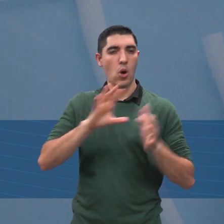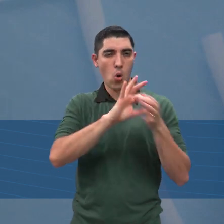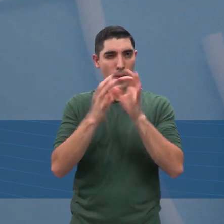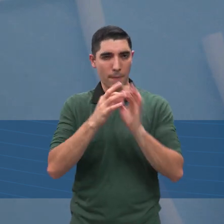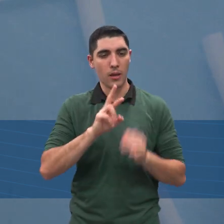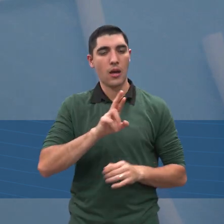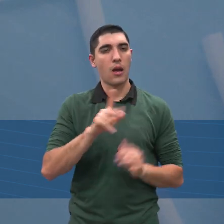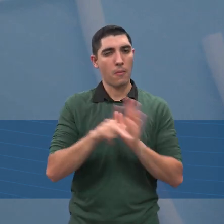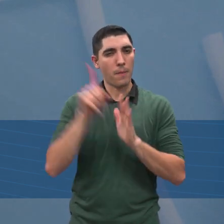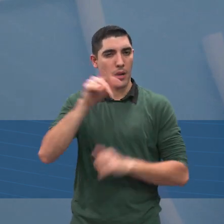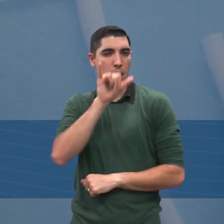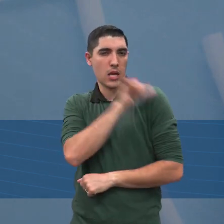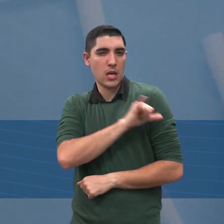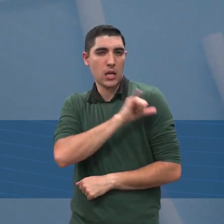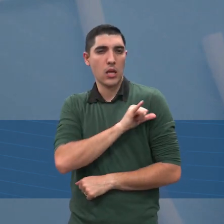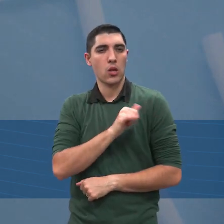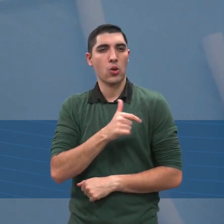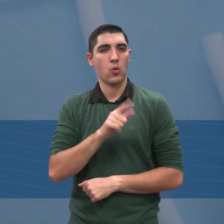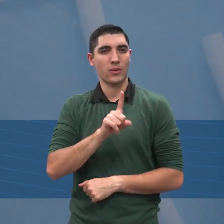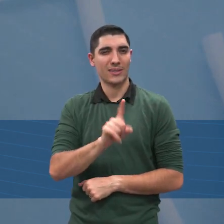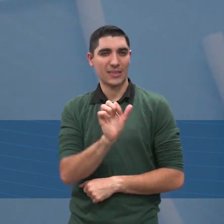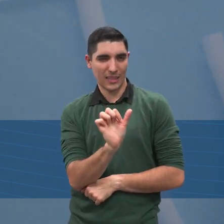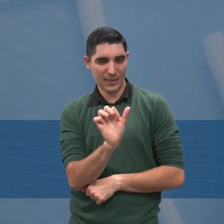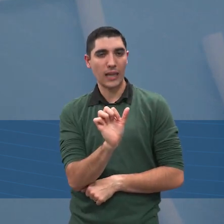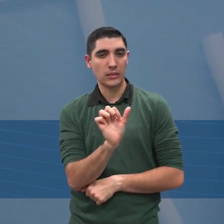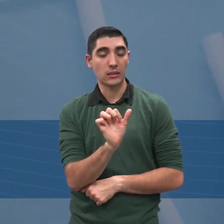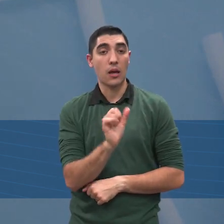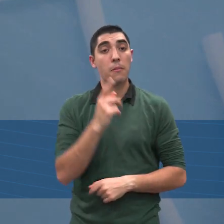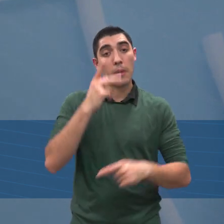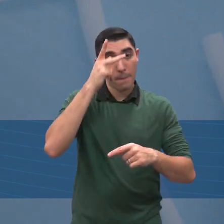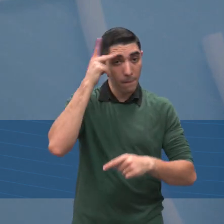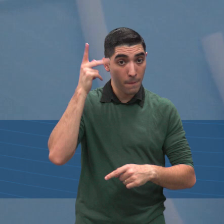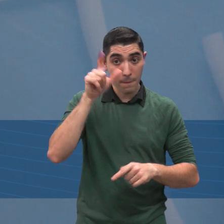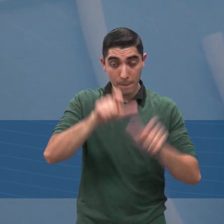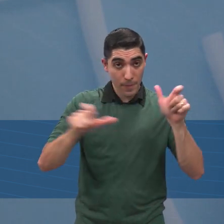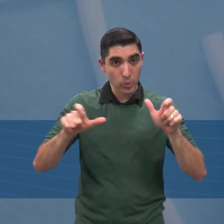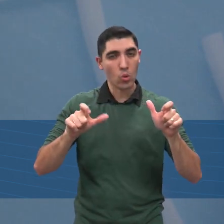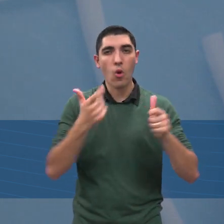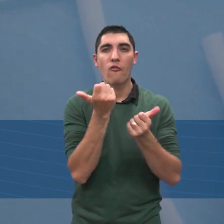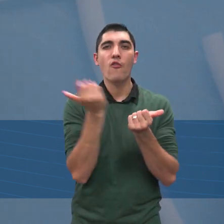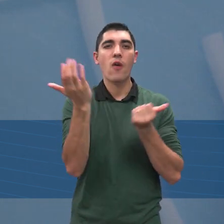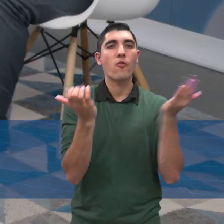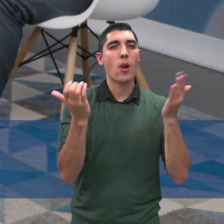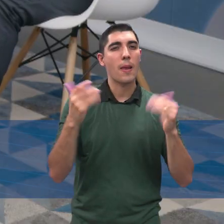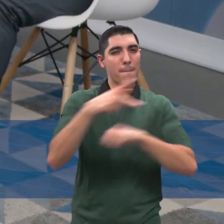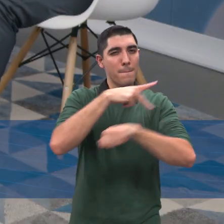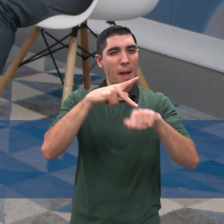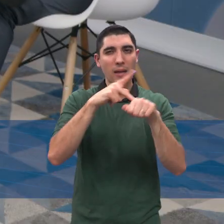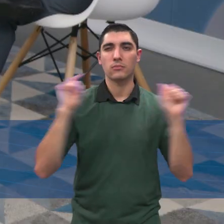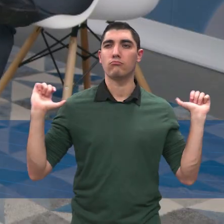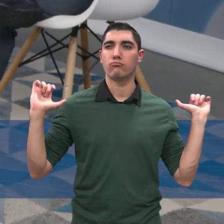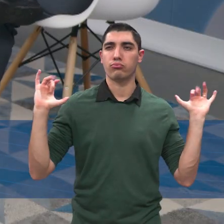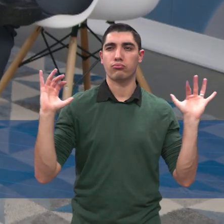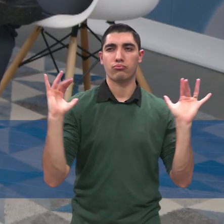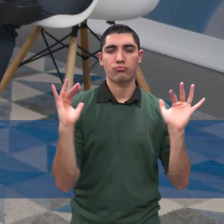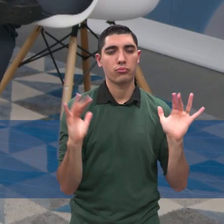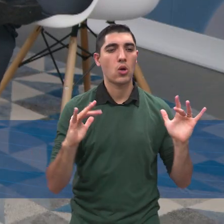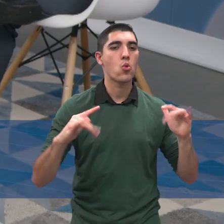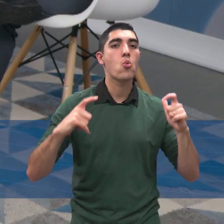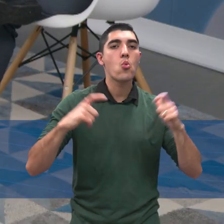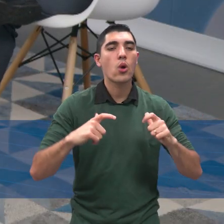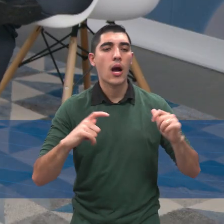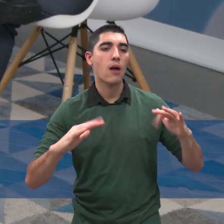assim, na passagem, mesmo para facilitar a passagem de turistas, né? Que tampavam algumas comunidades. É uma forma de